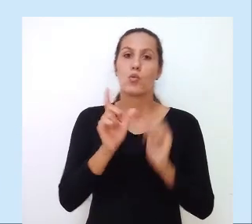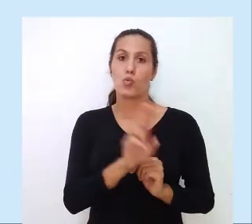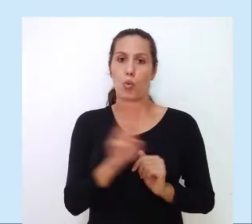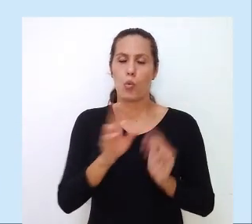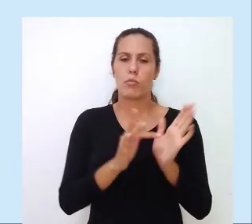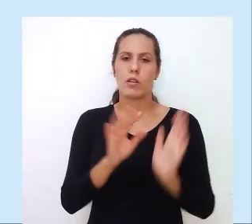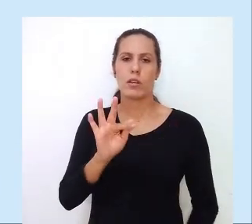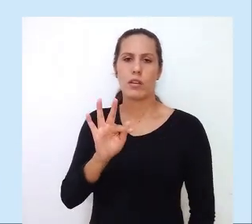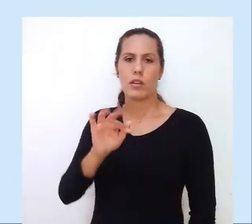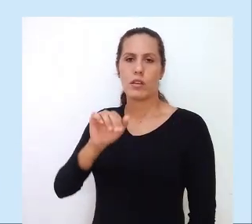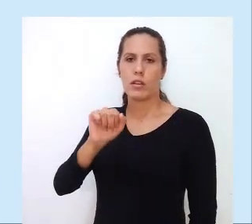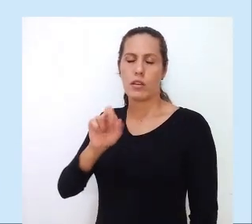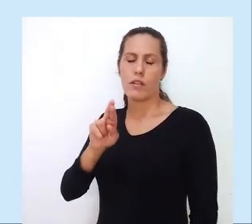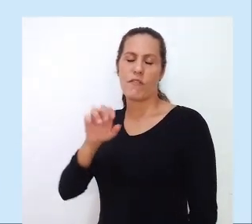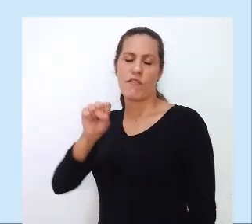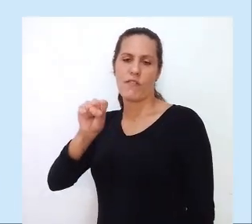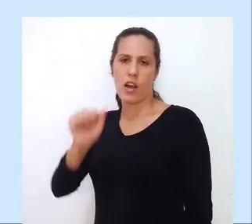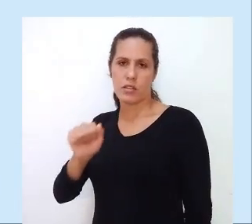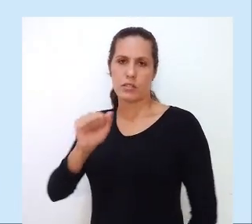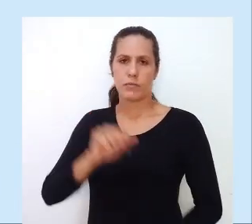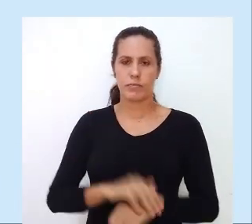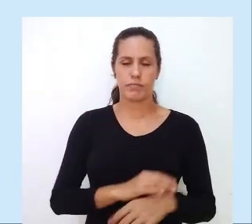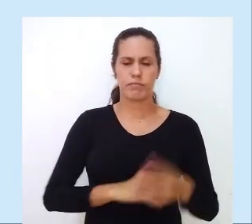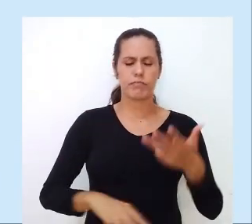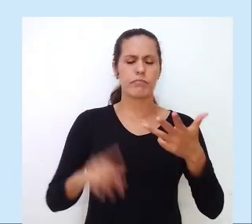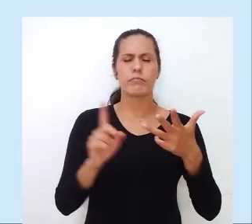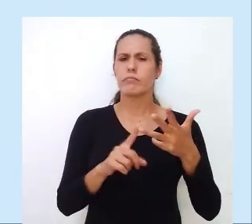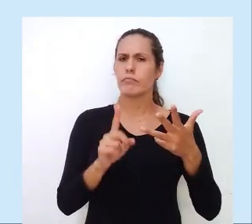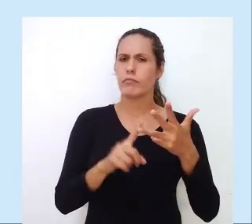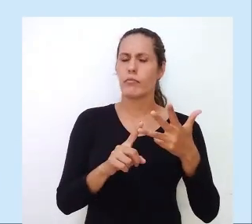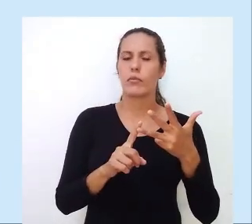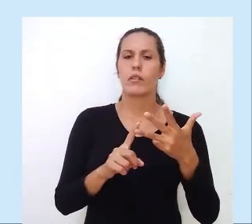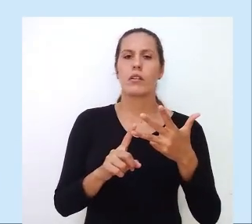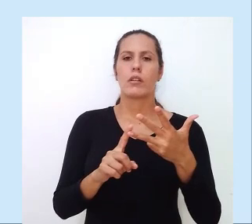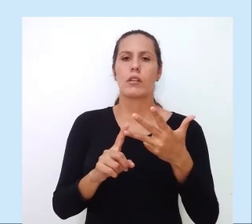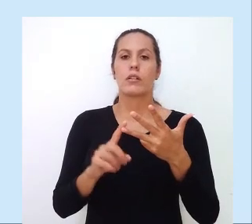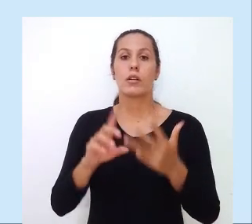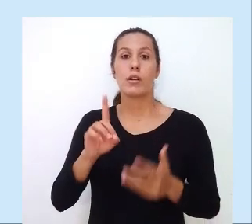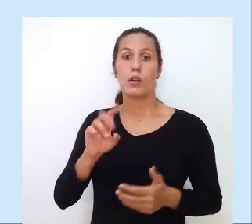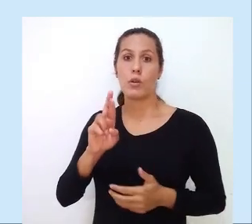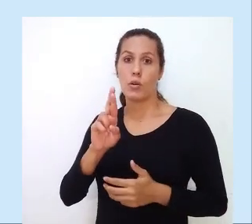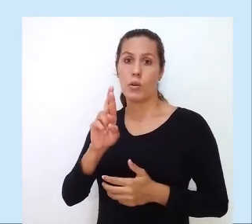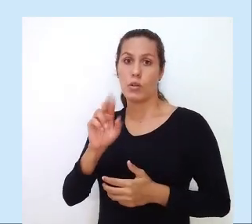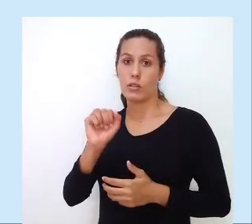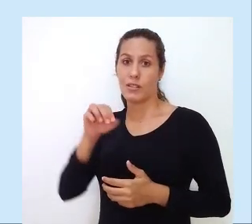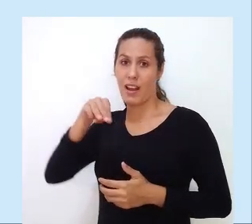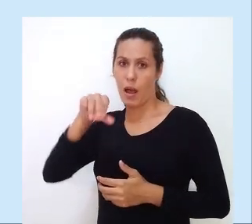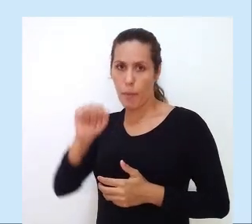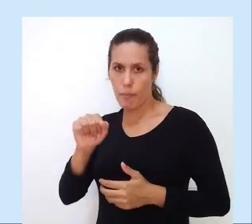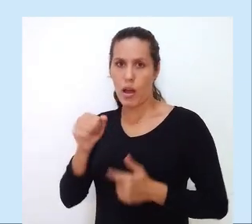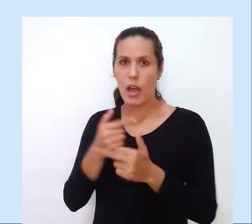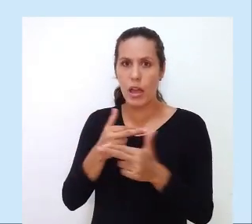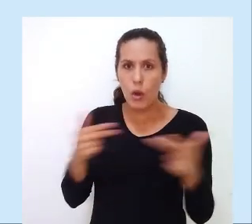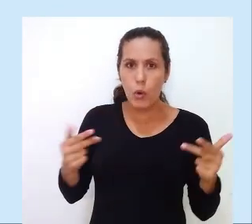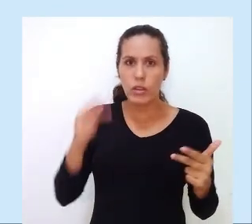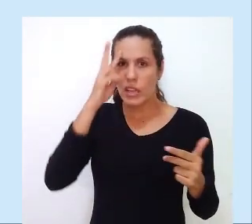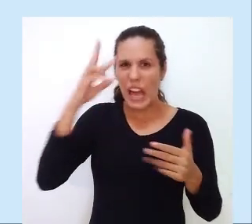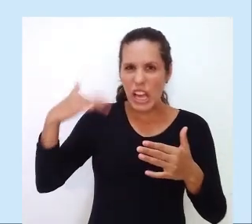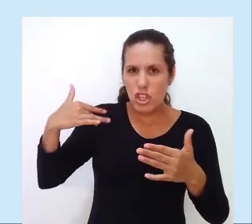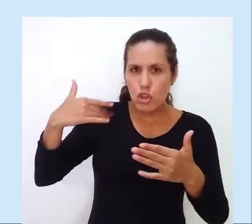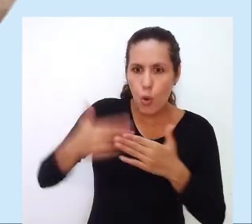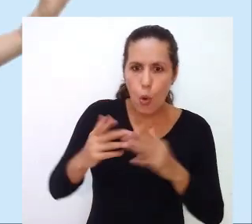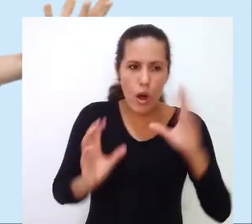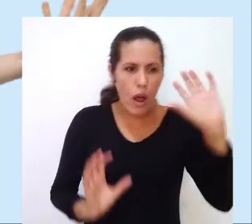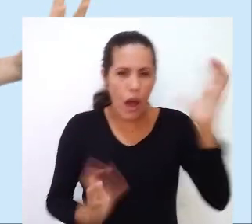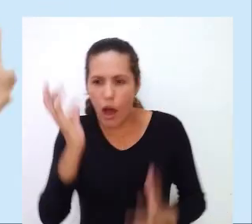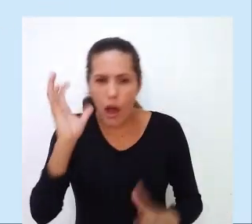farsa. O drama, onde as histórias trazem situações de ação.